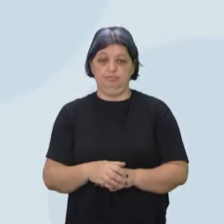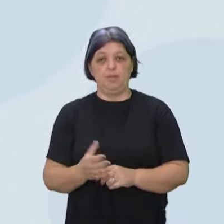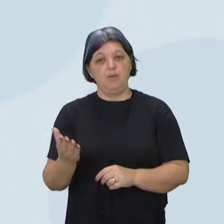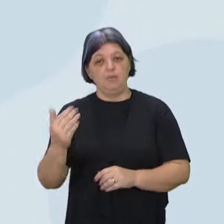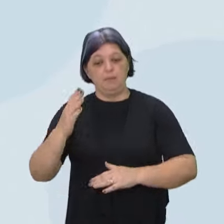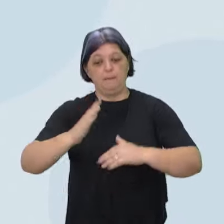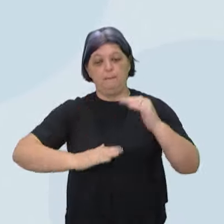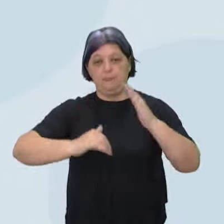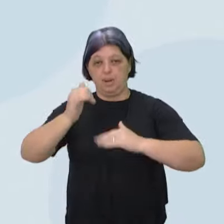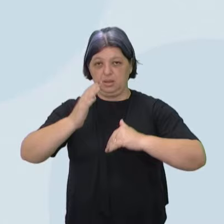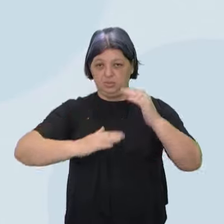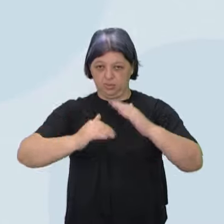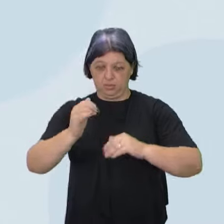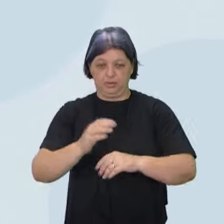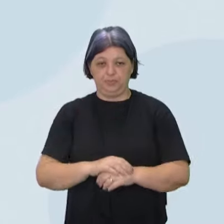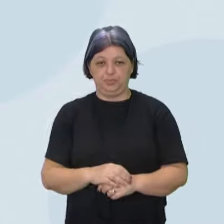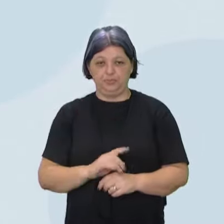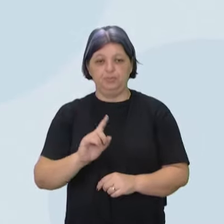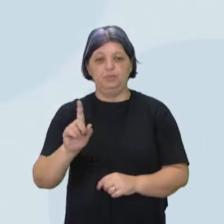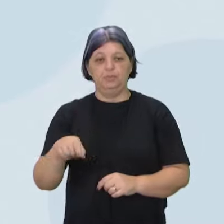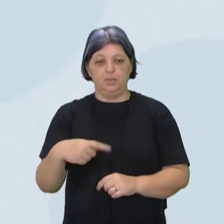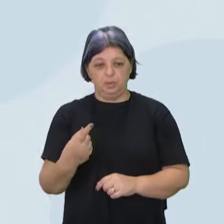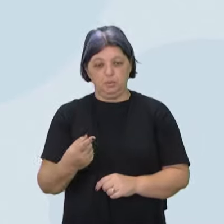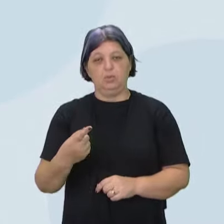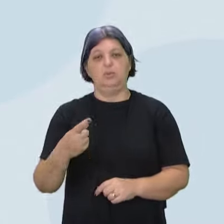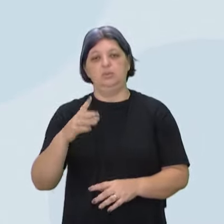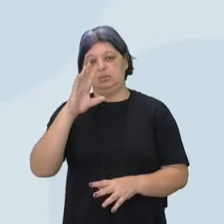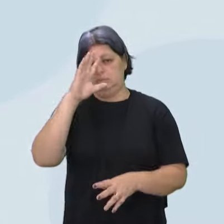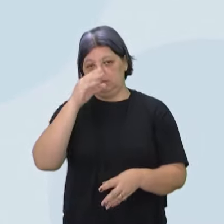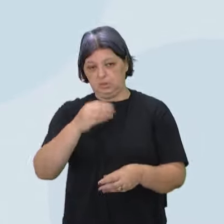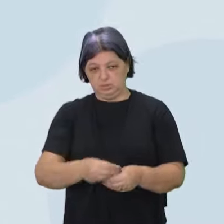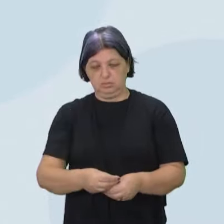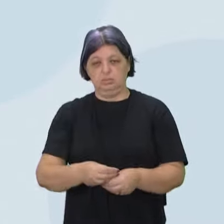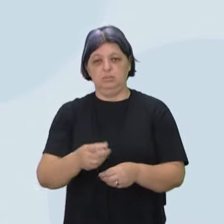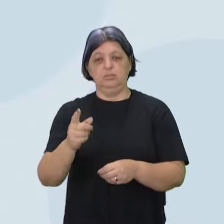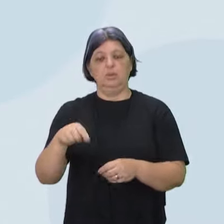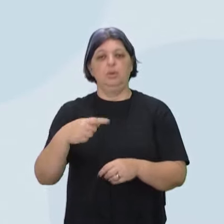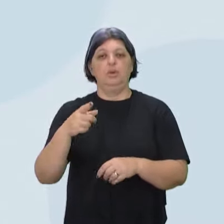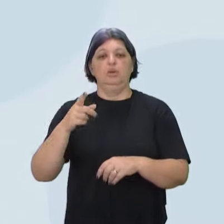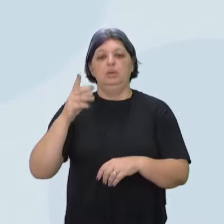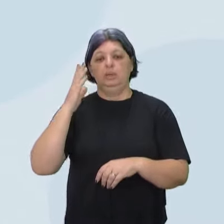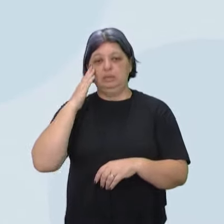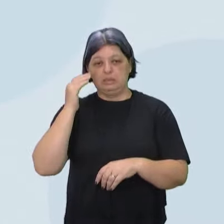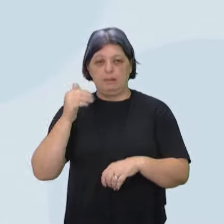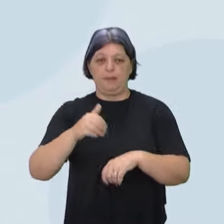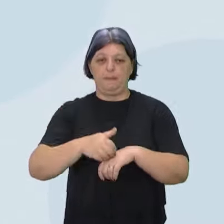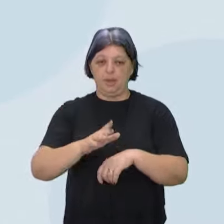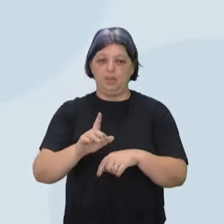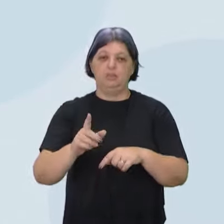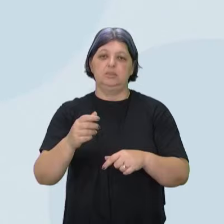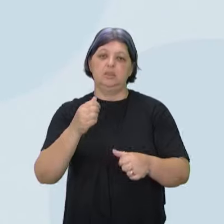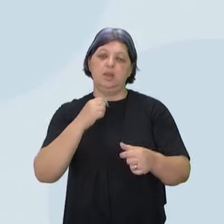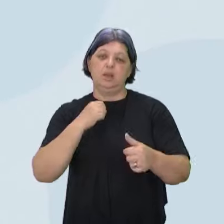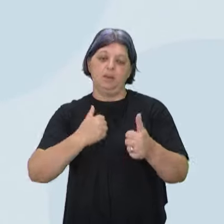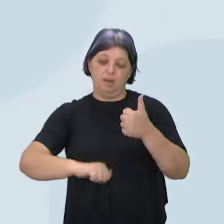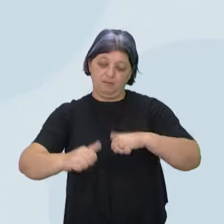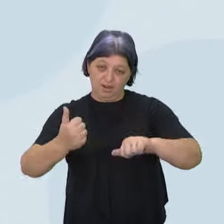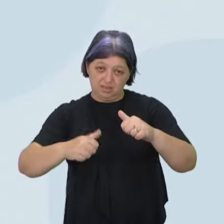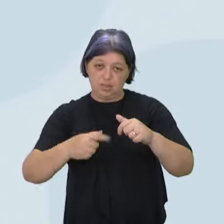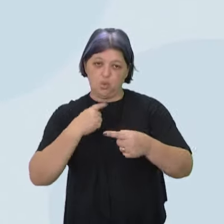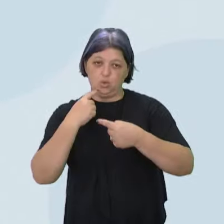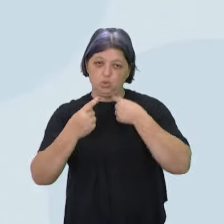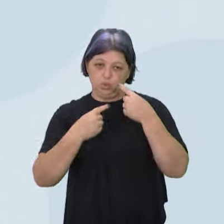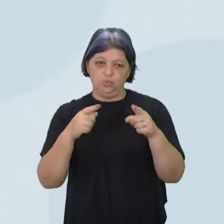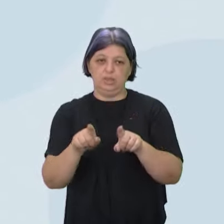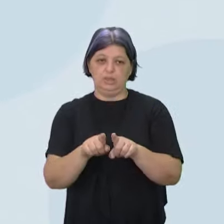praticar, né? O desdobramento, depois o saiba mais, as dúvidas e avaliação e vamos concluir a